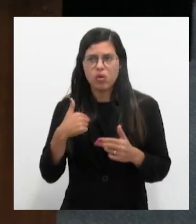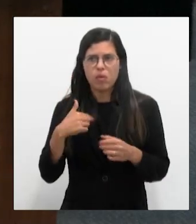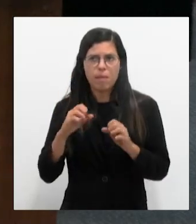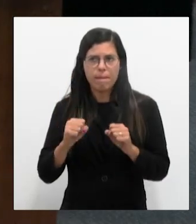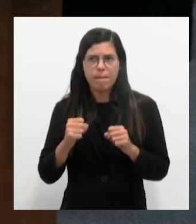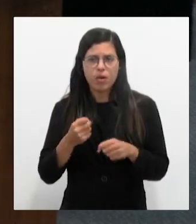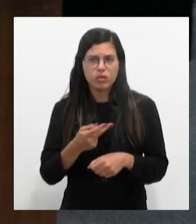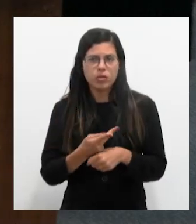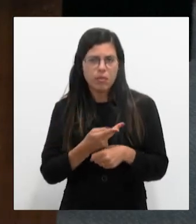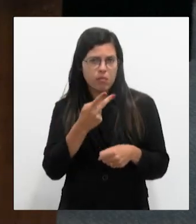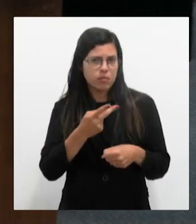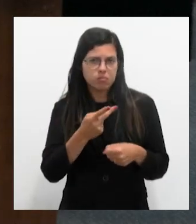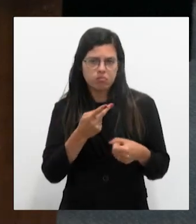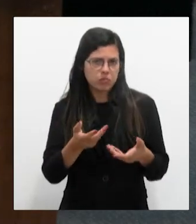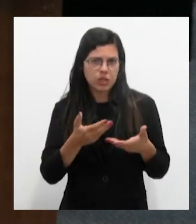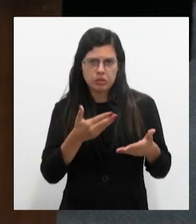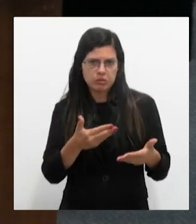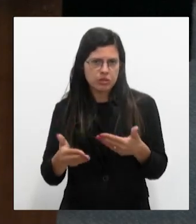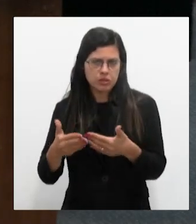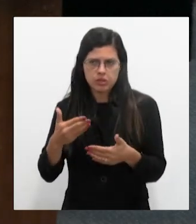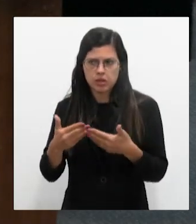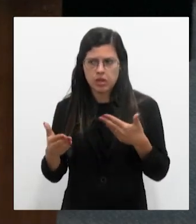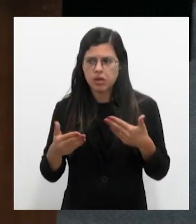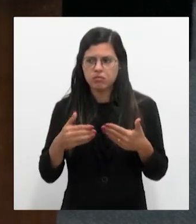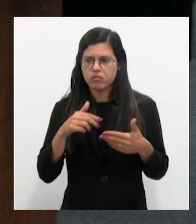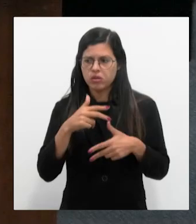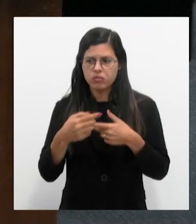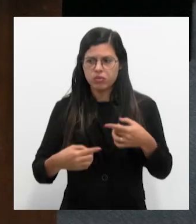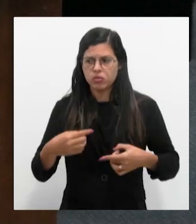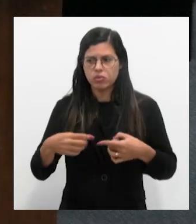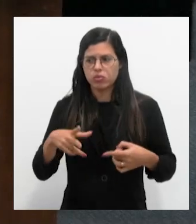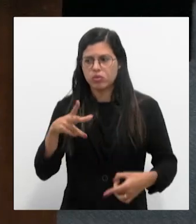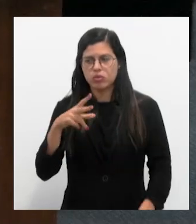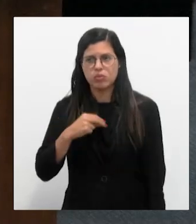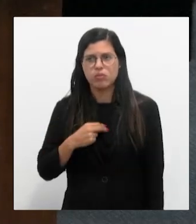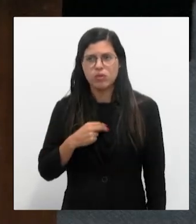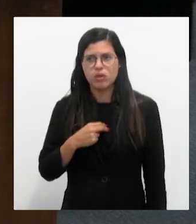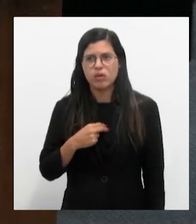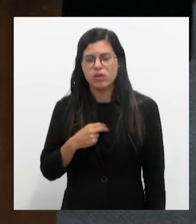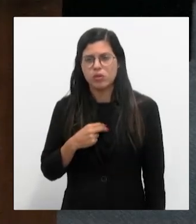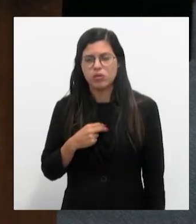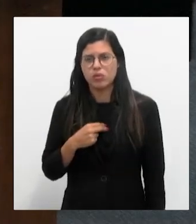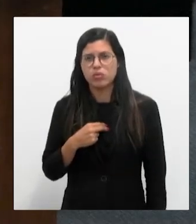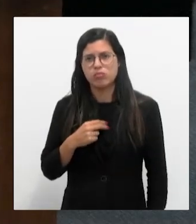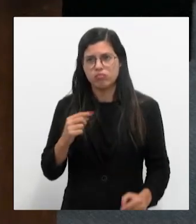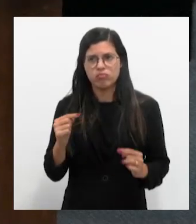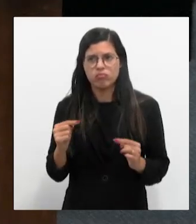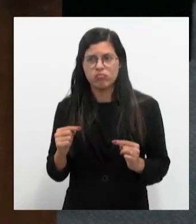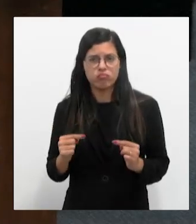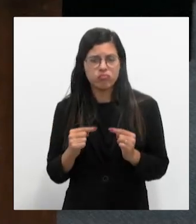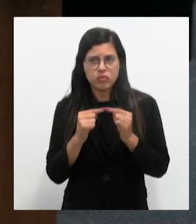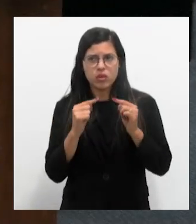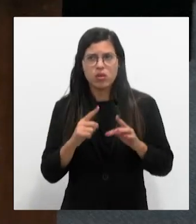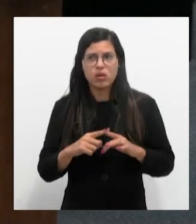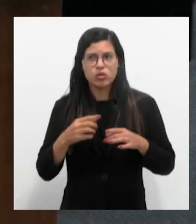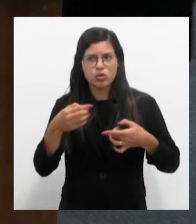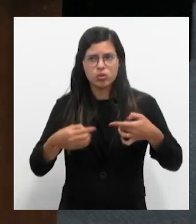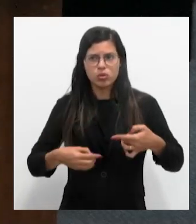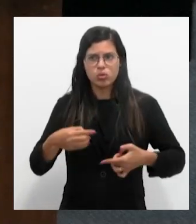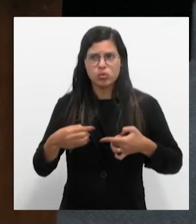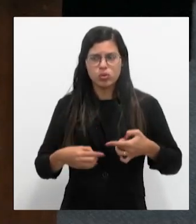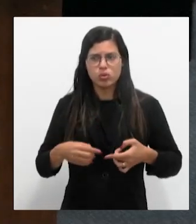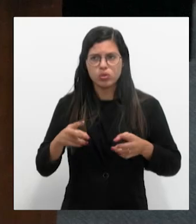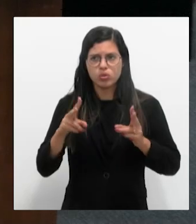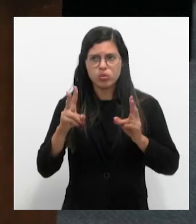para quem quiser. E a gente não está discutindo o mérito. O mérito é vantajoso e é adequado. O que a gente está discutindo são